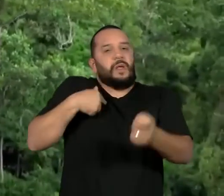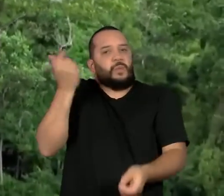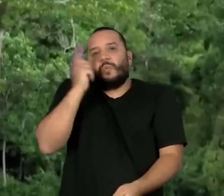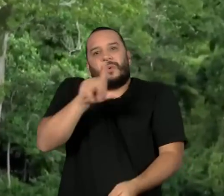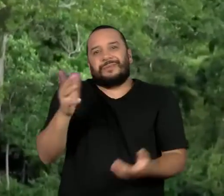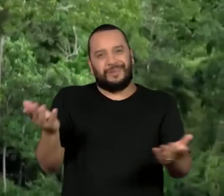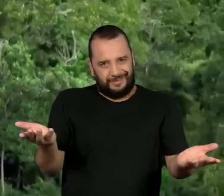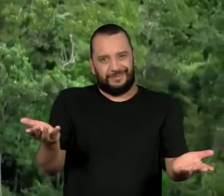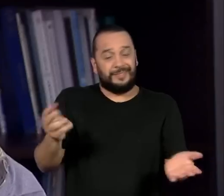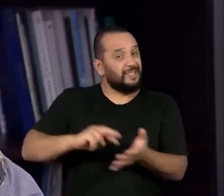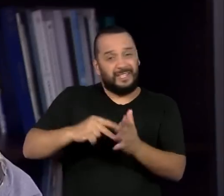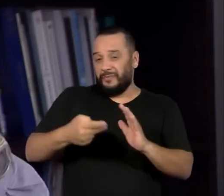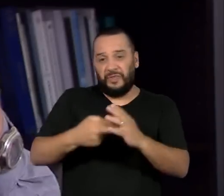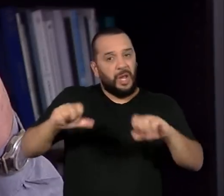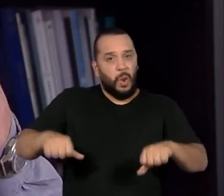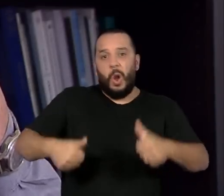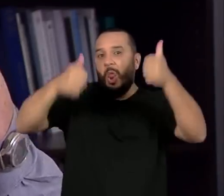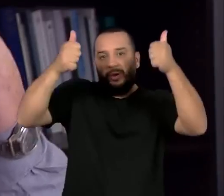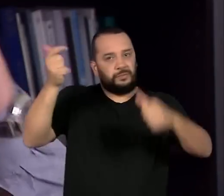Se nós